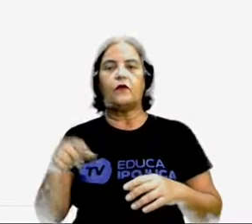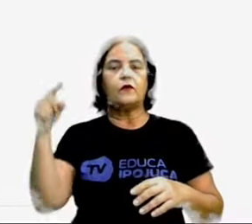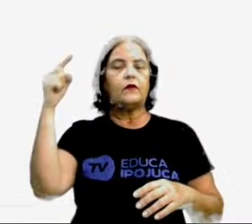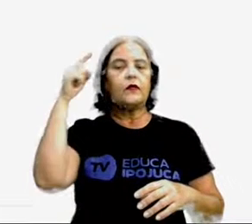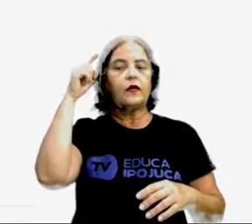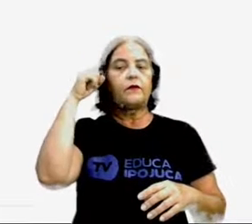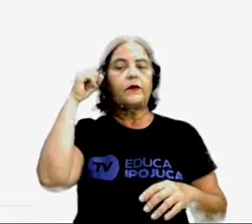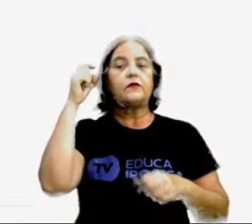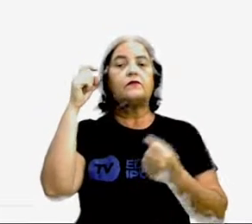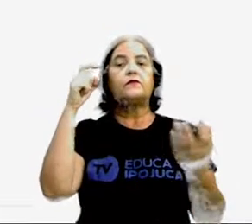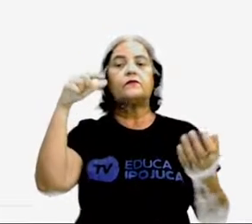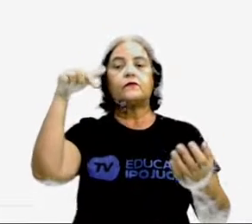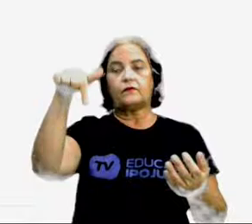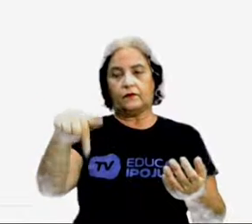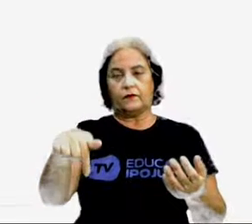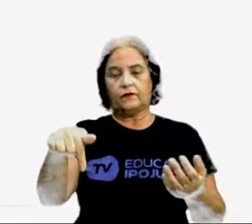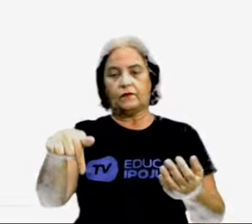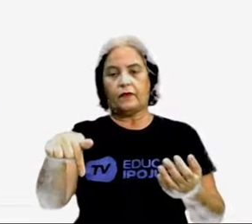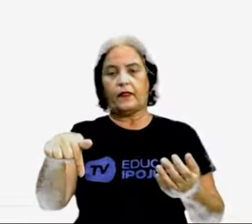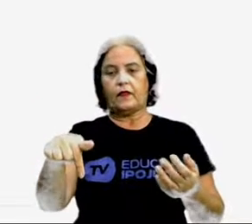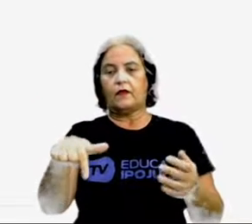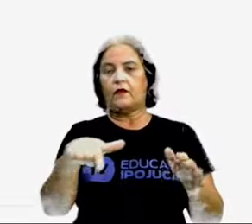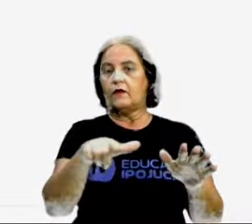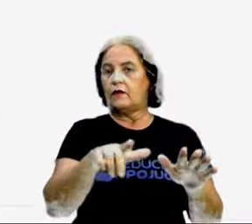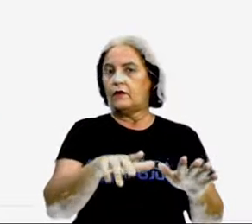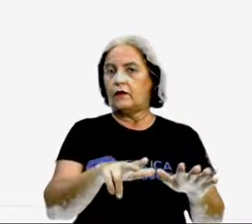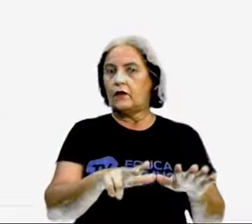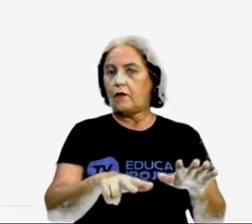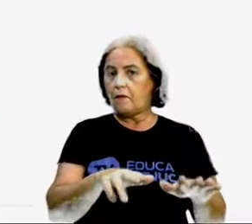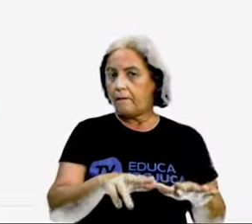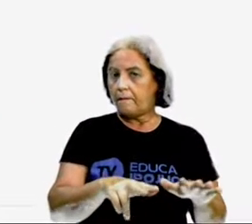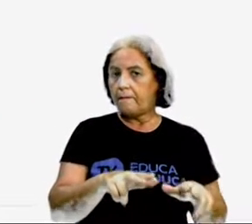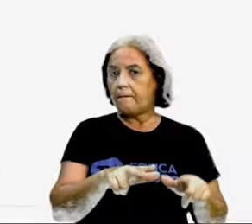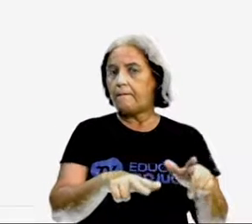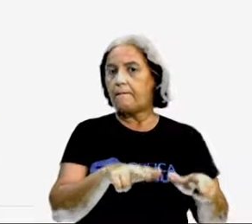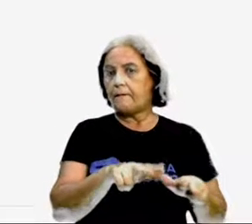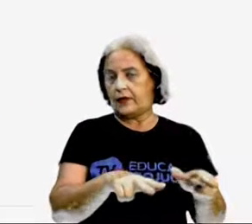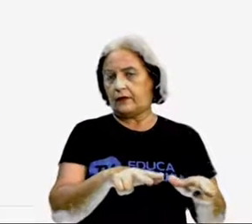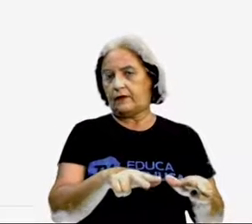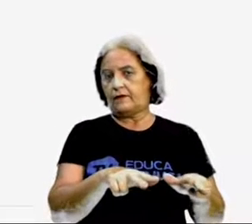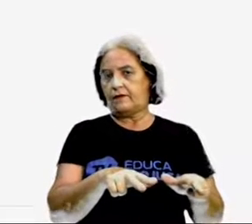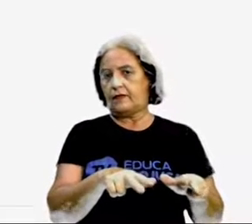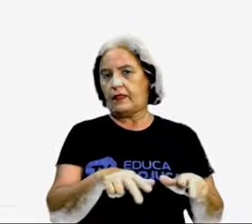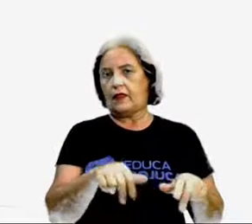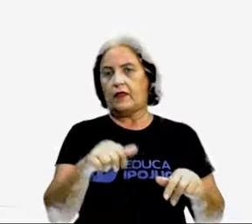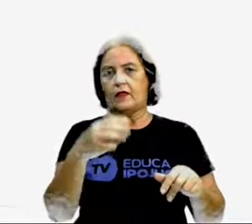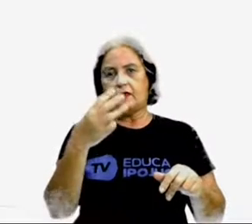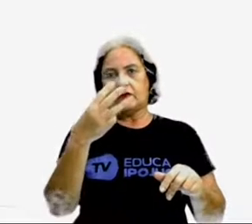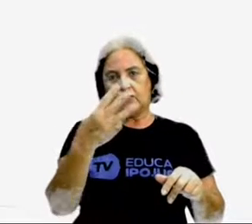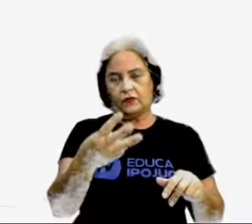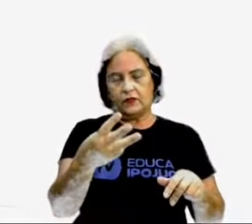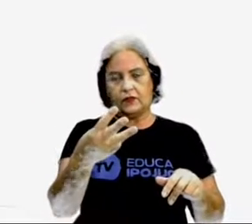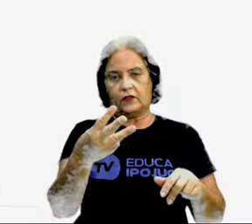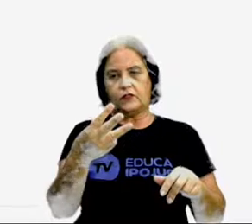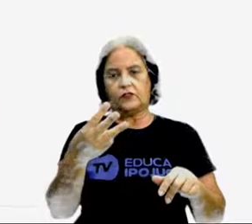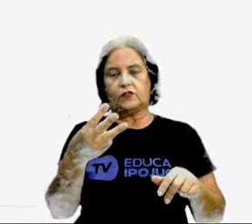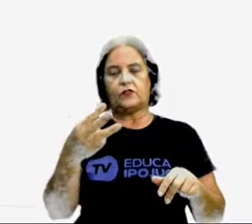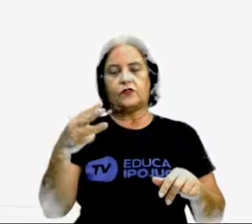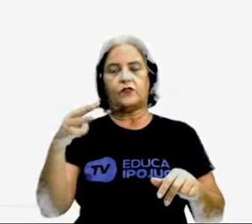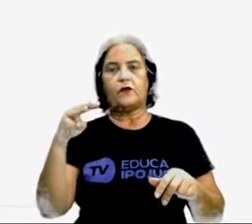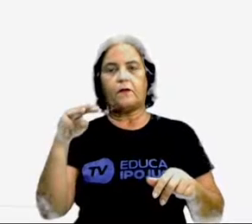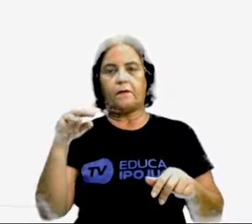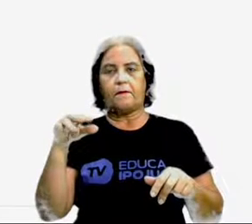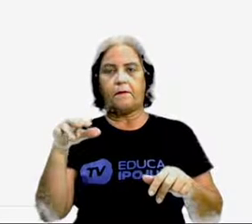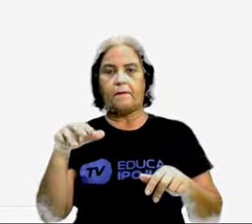7 cabeças. E de patas? 3 patas, 3 patas. Olha que a galinha tem 2 patas. Então, 3